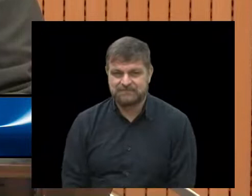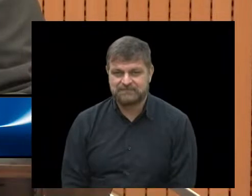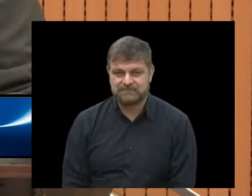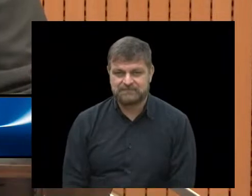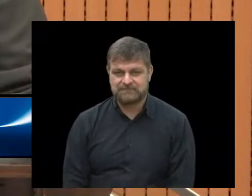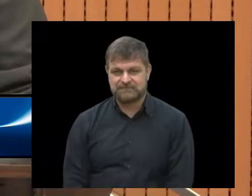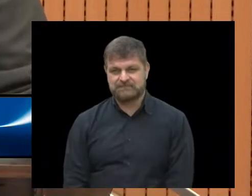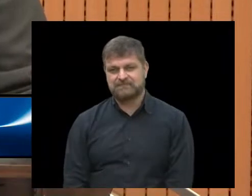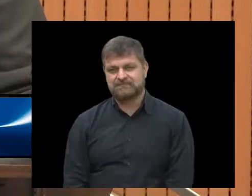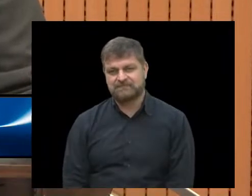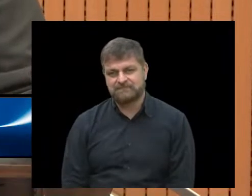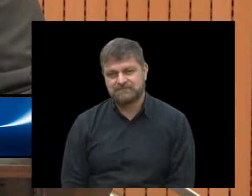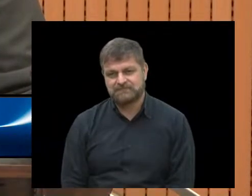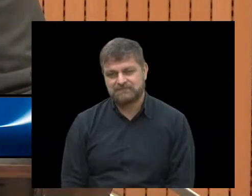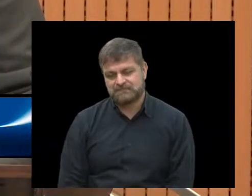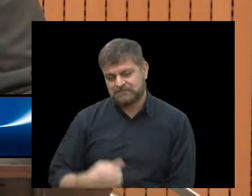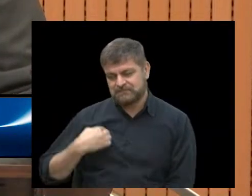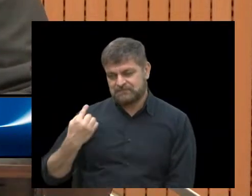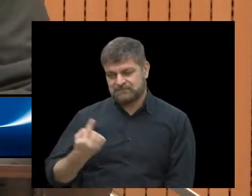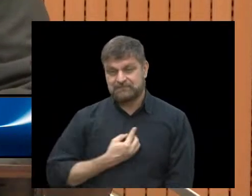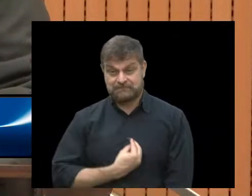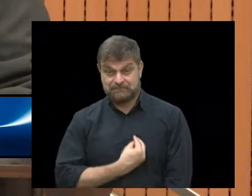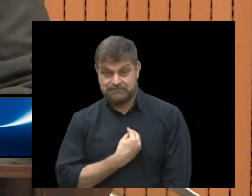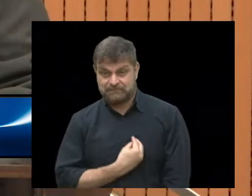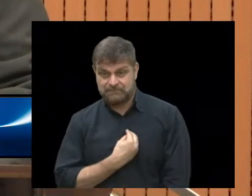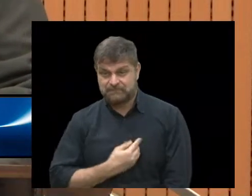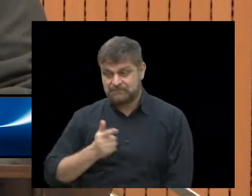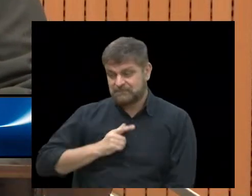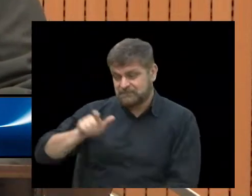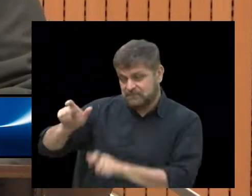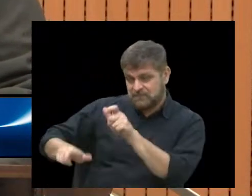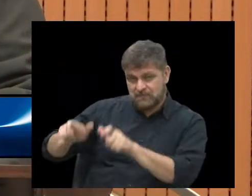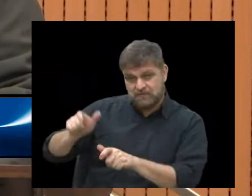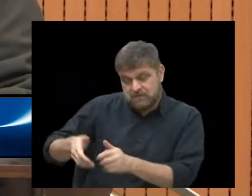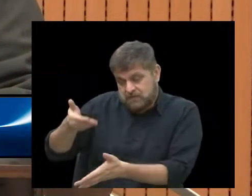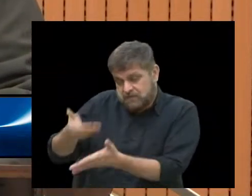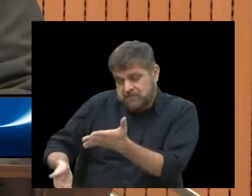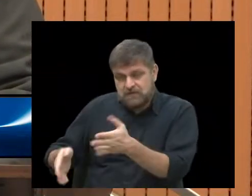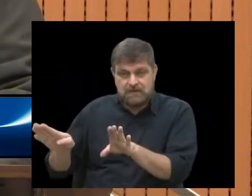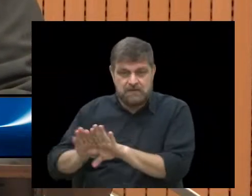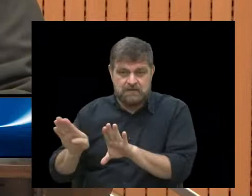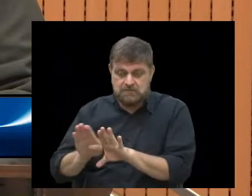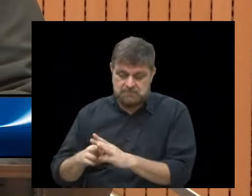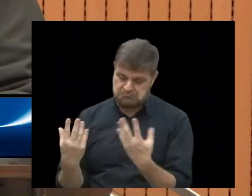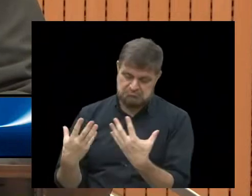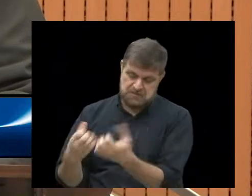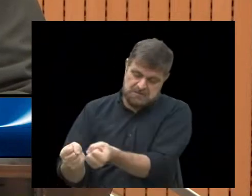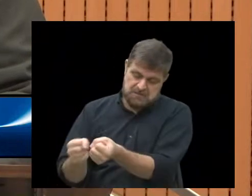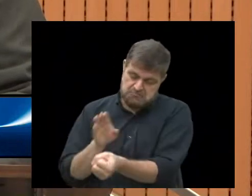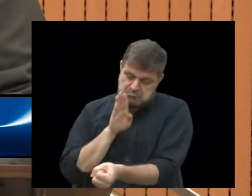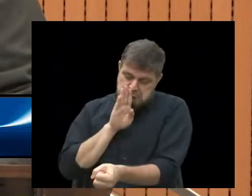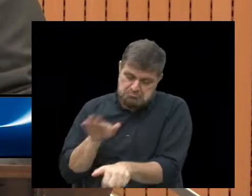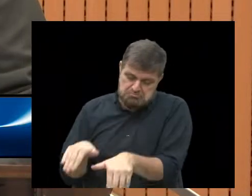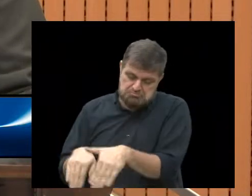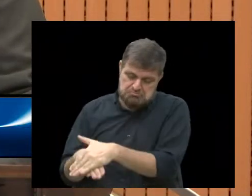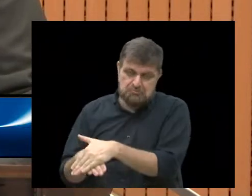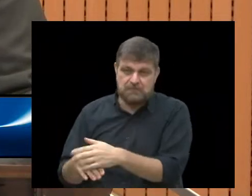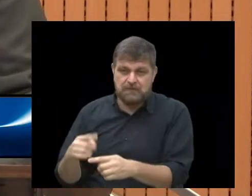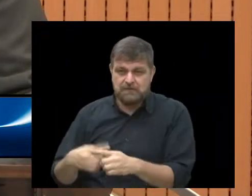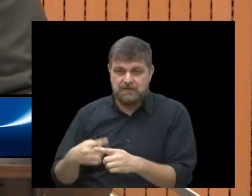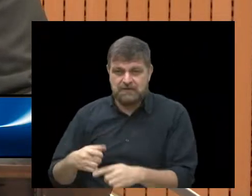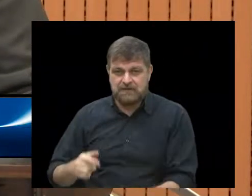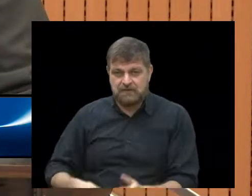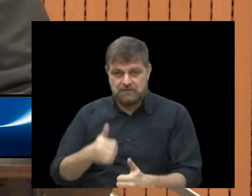Nós estamos lá. E aqueles que também perderam, souberam perder, porque viram a prevalência do